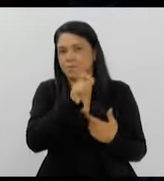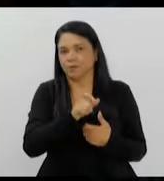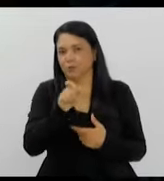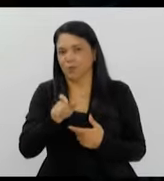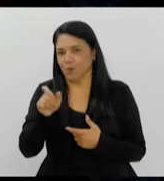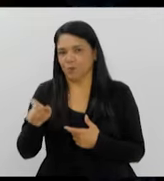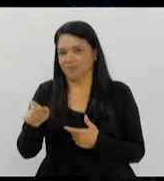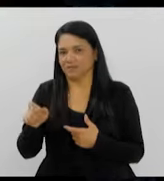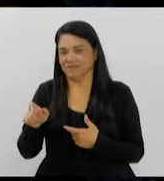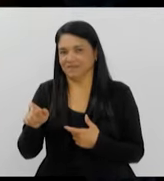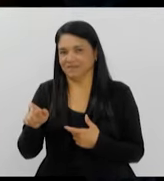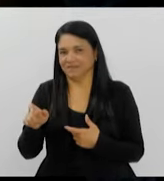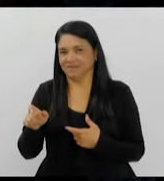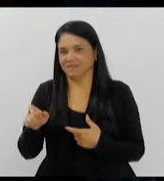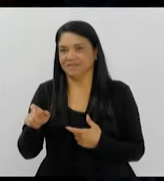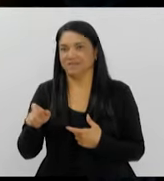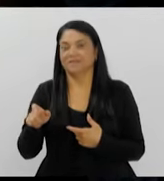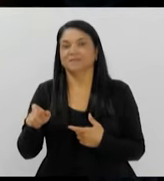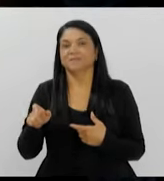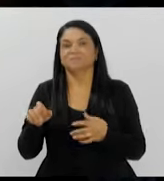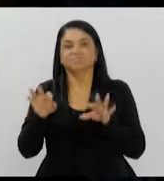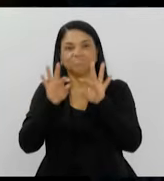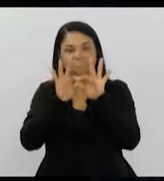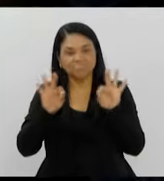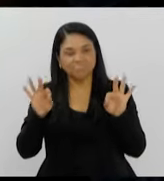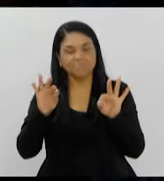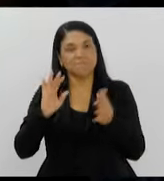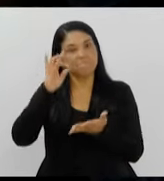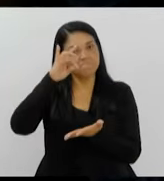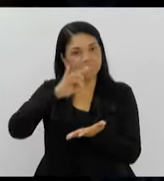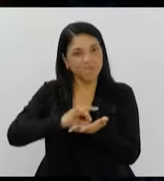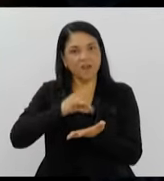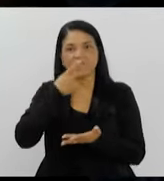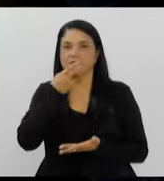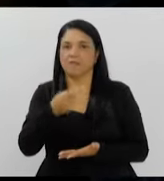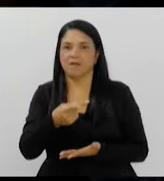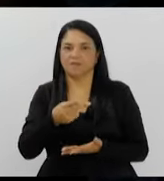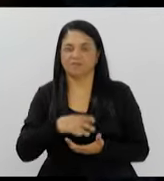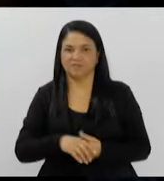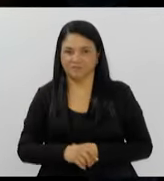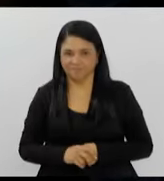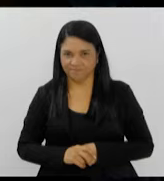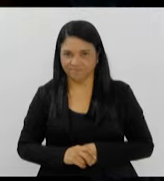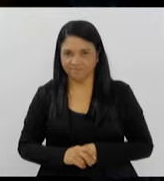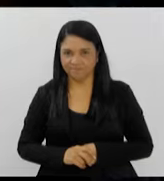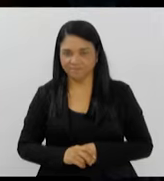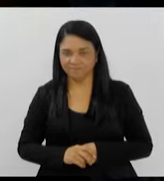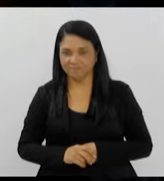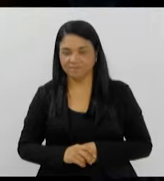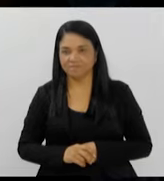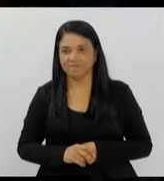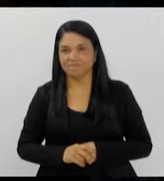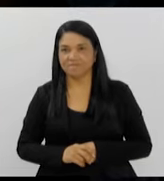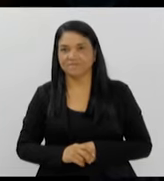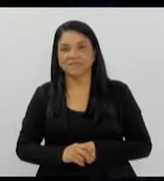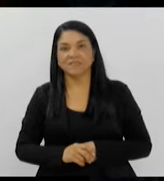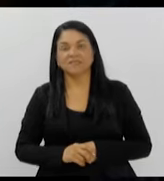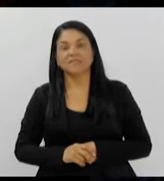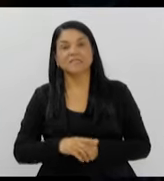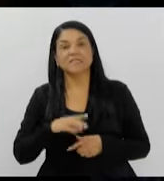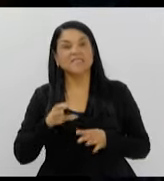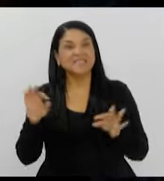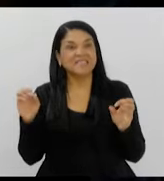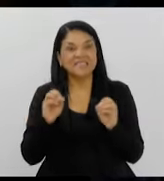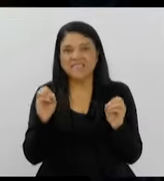bote Como diz no jargão popular o pau na mesa para concluir por favor Deputado ninguém vai ser Refém